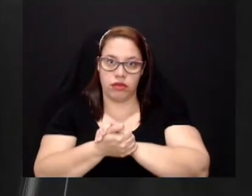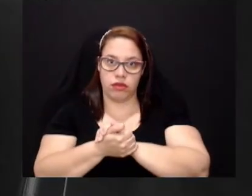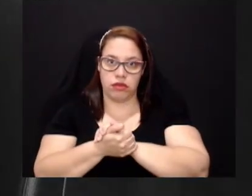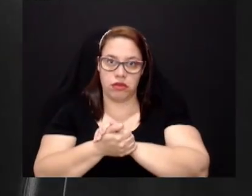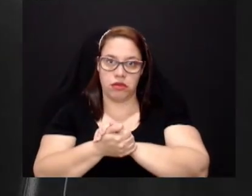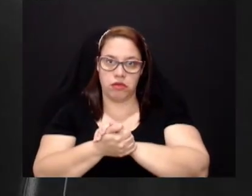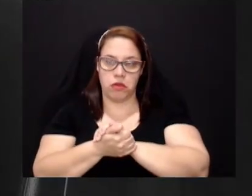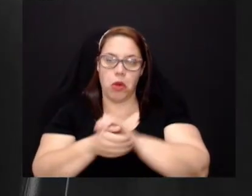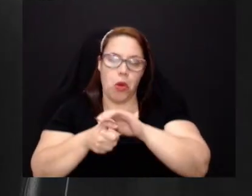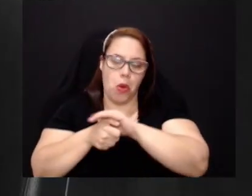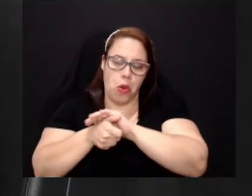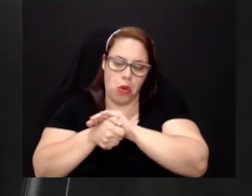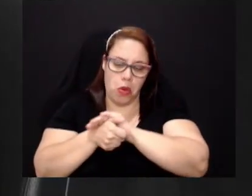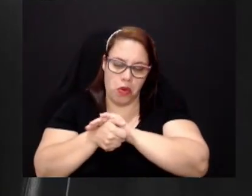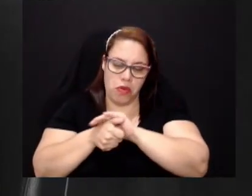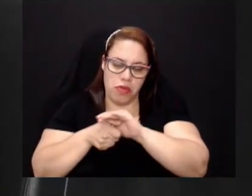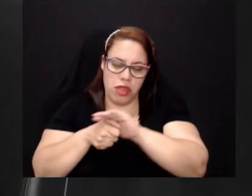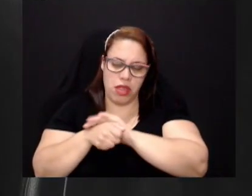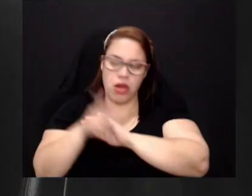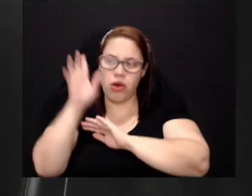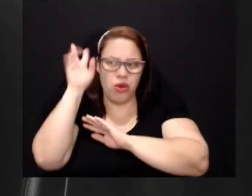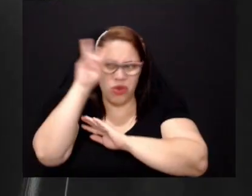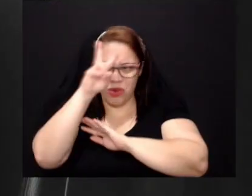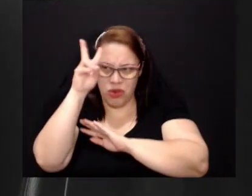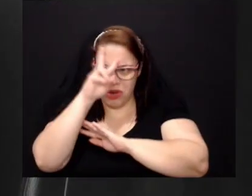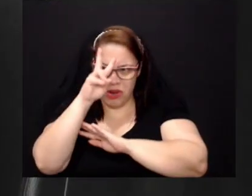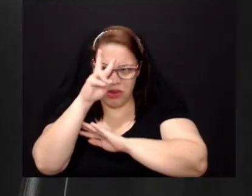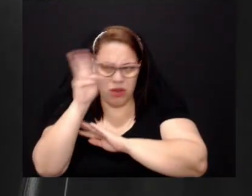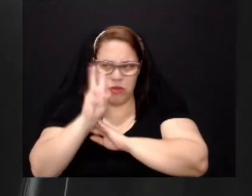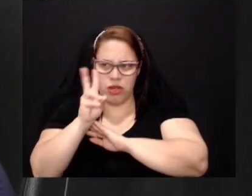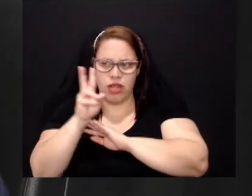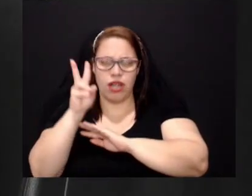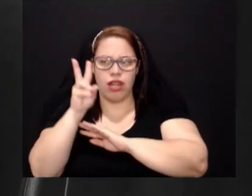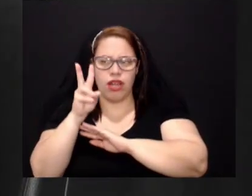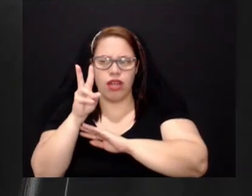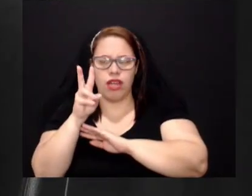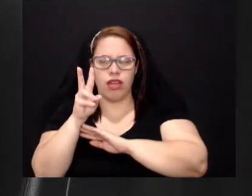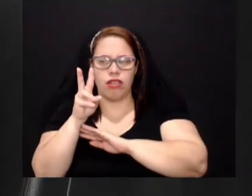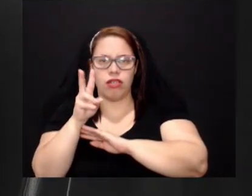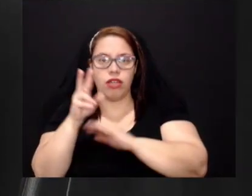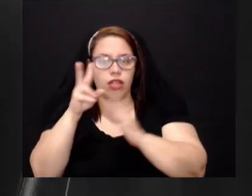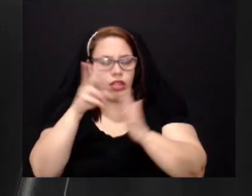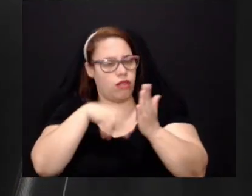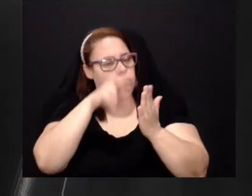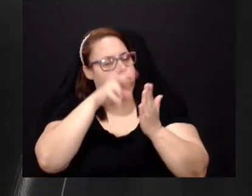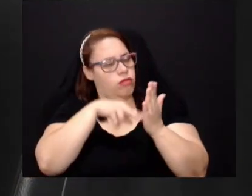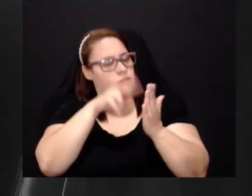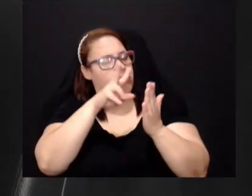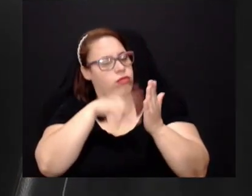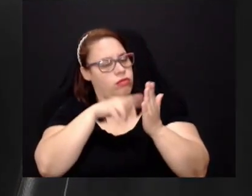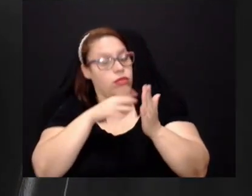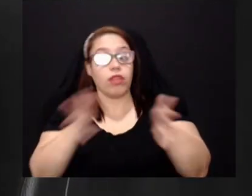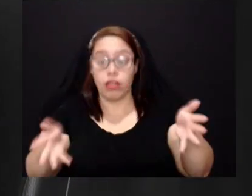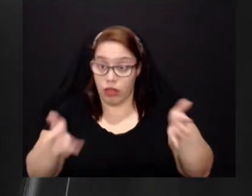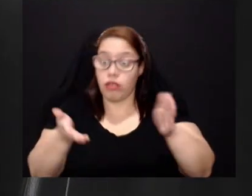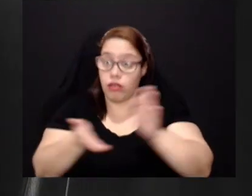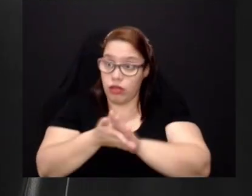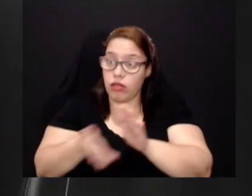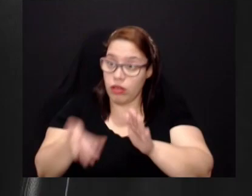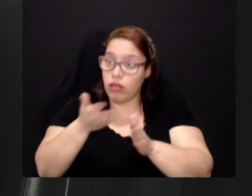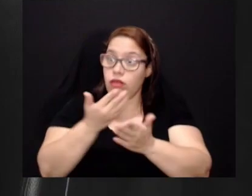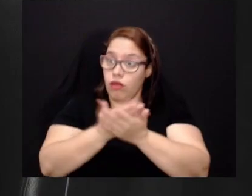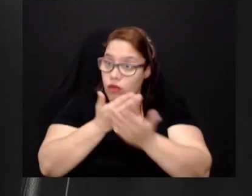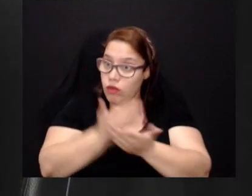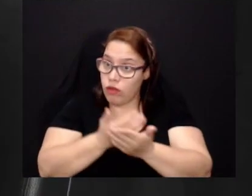Eu não lembro bem a história, mas eu lembro daquele momento. E eu comecei a ler muito, e ele sempre me incentivou muito a estudar. Sabe,